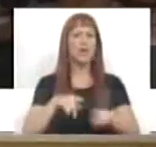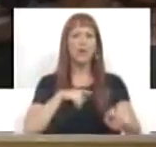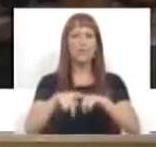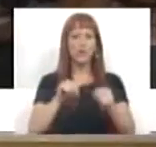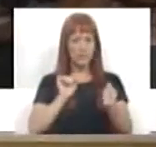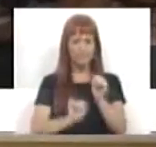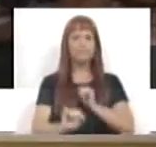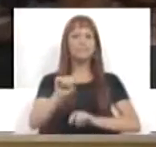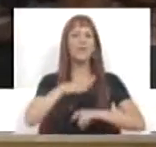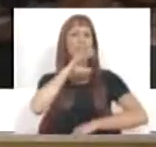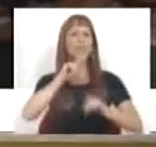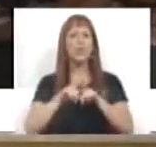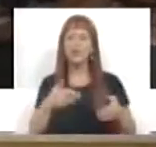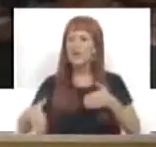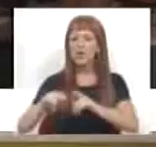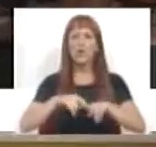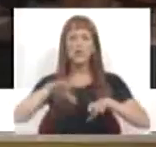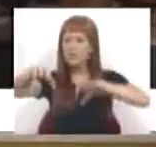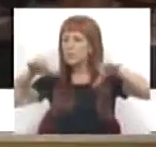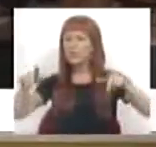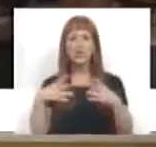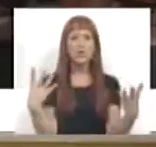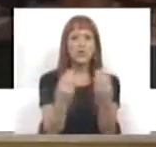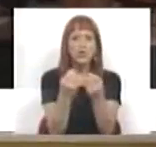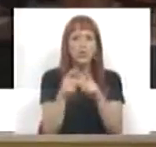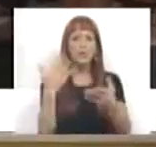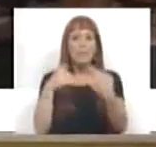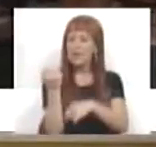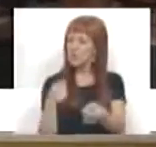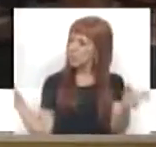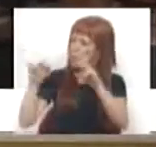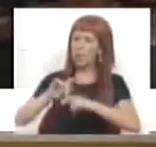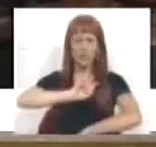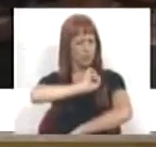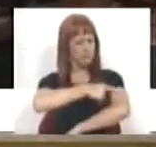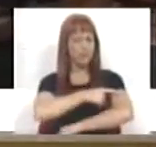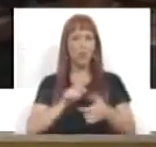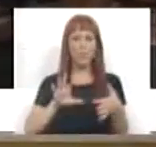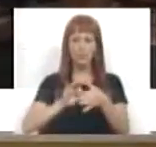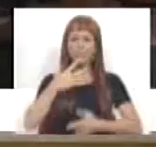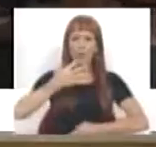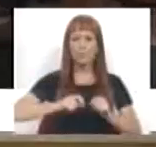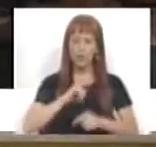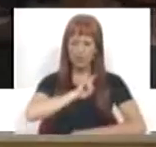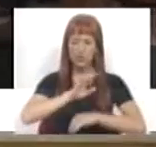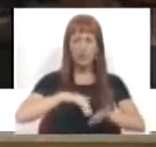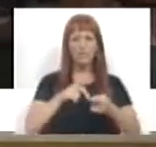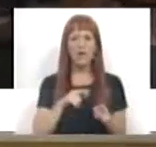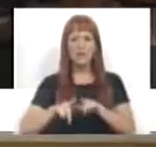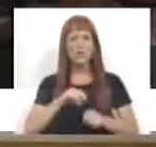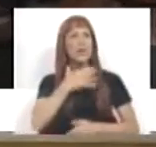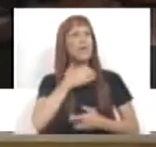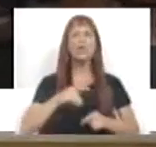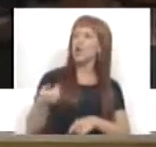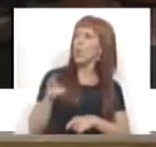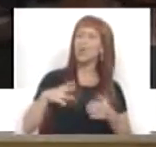polícia política, das roças e das fazendas, juntas com os mais recentes oligarcas das privatizações, e passeiam hoje as suas falências